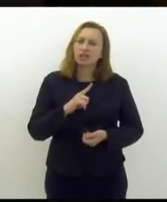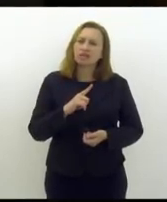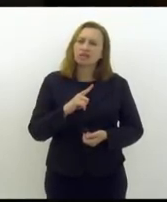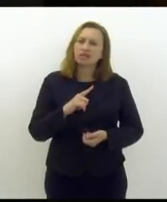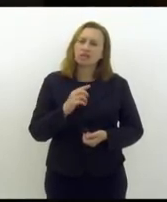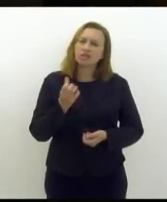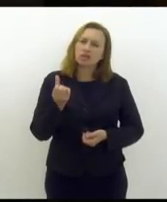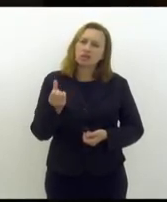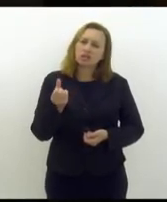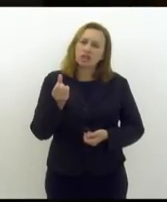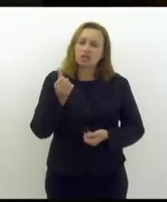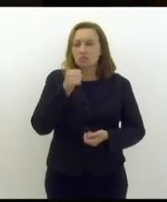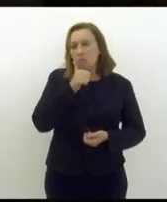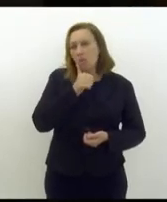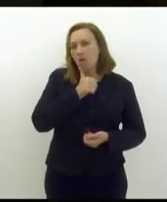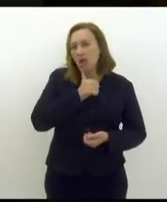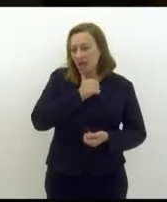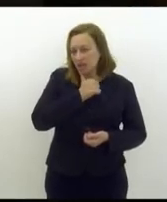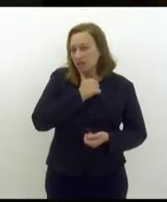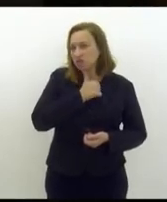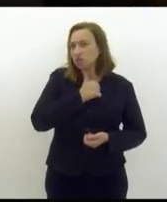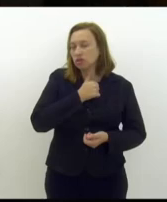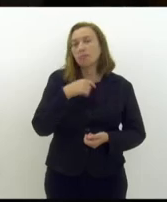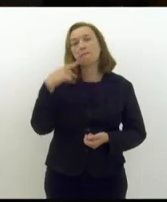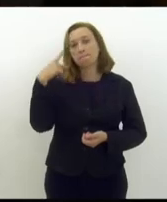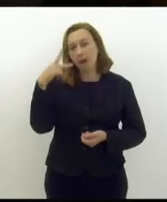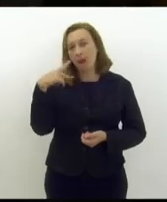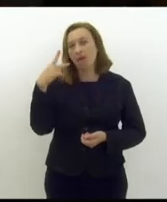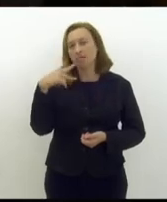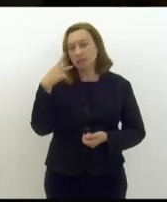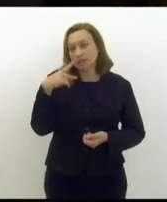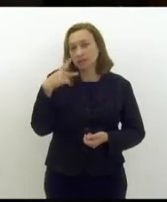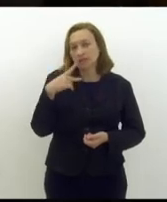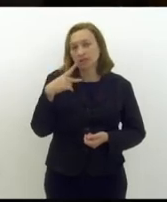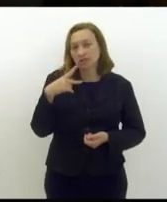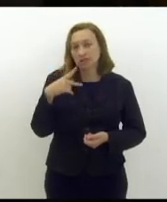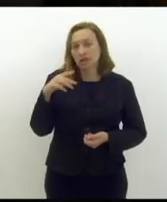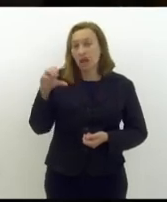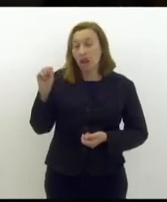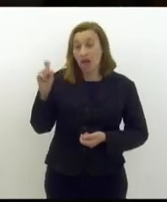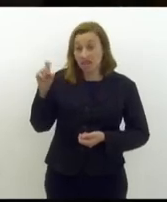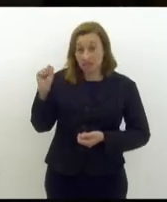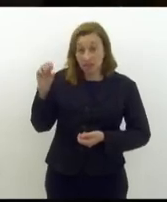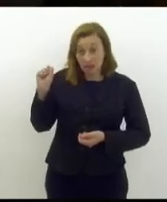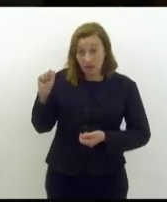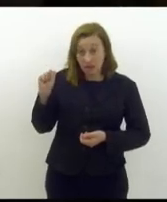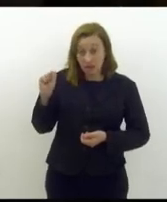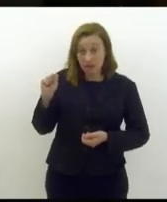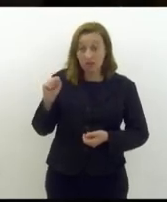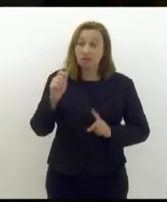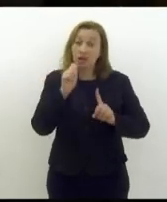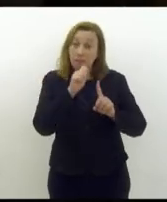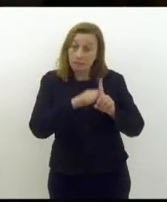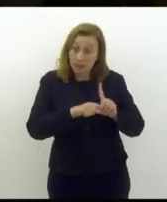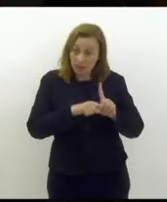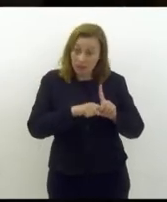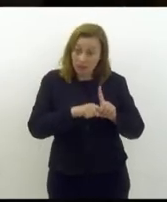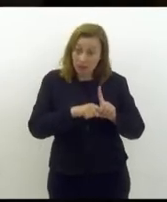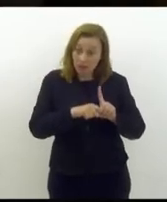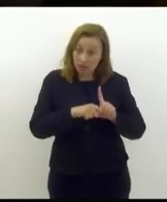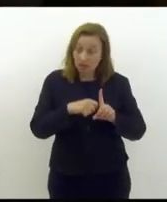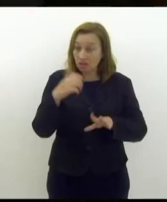seis mulheres mulheres parlamentares lésbicas que nesse mês que é o mês da